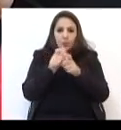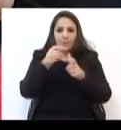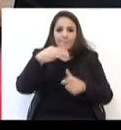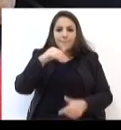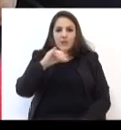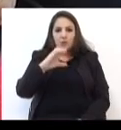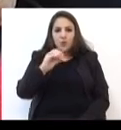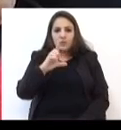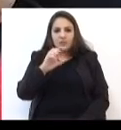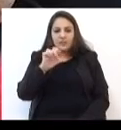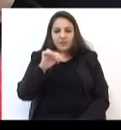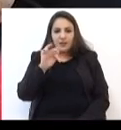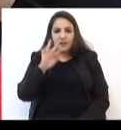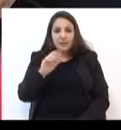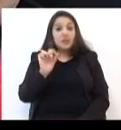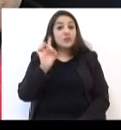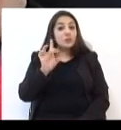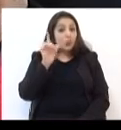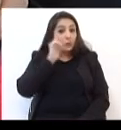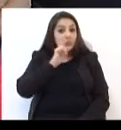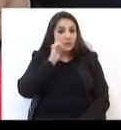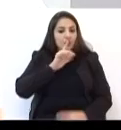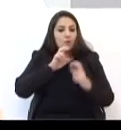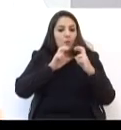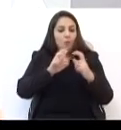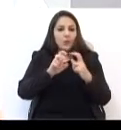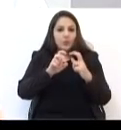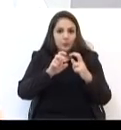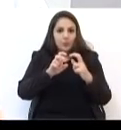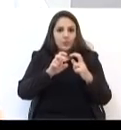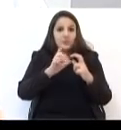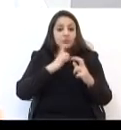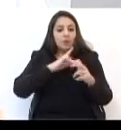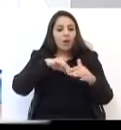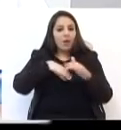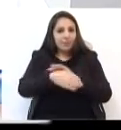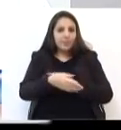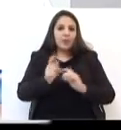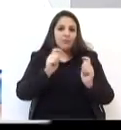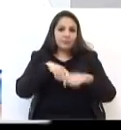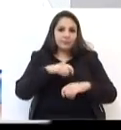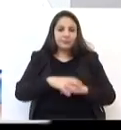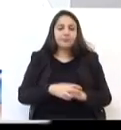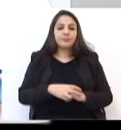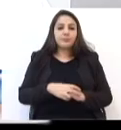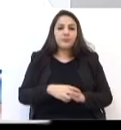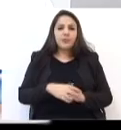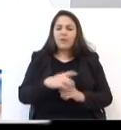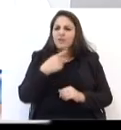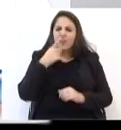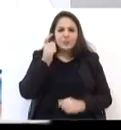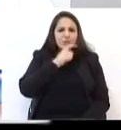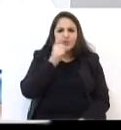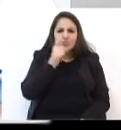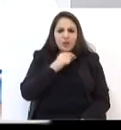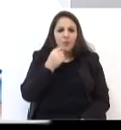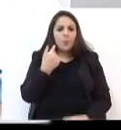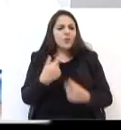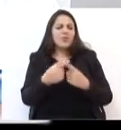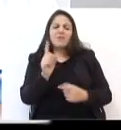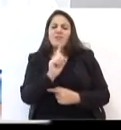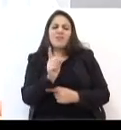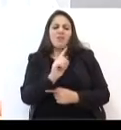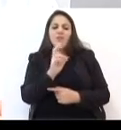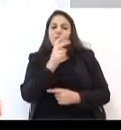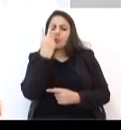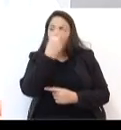ser transportada por veículo adaptado. Me chamaram de mentirosa, sabe? Por causa que disseram que eu não fiquei 2 horas, que eu